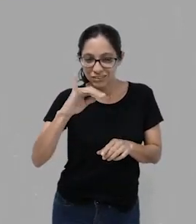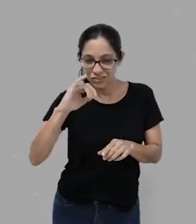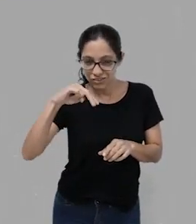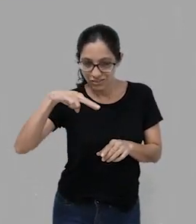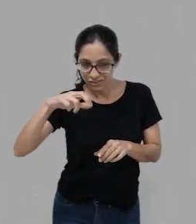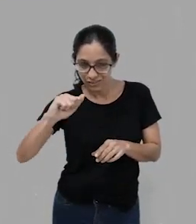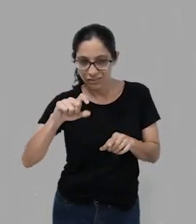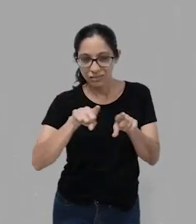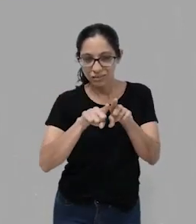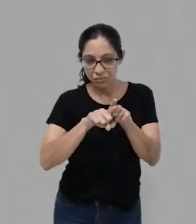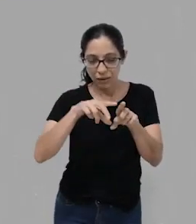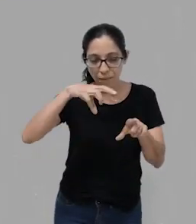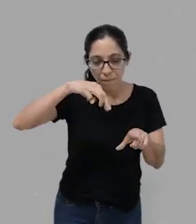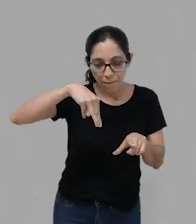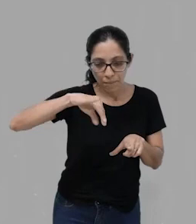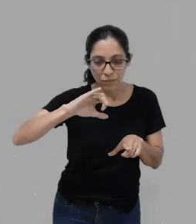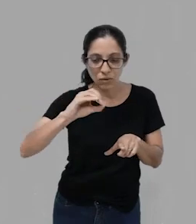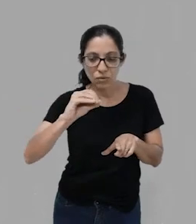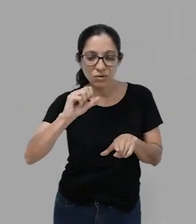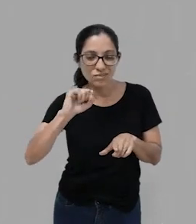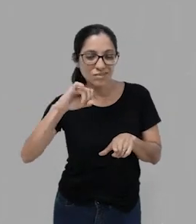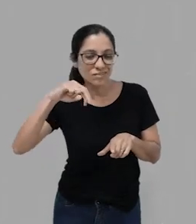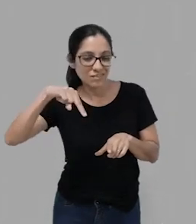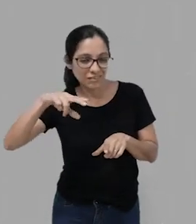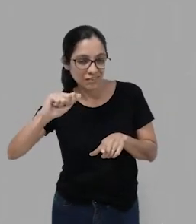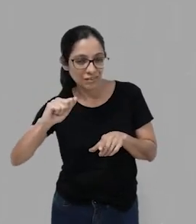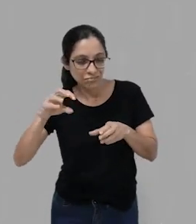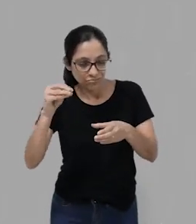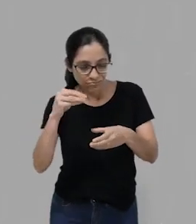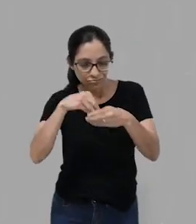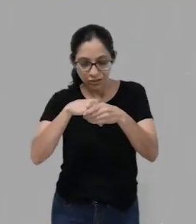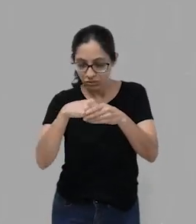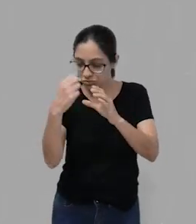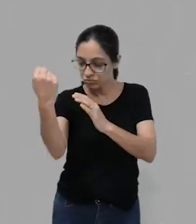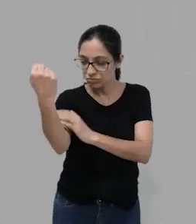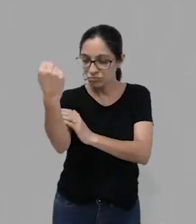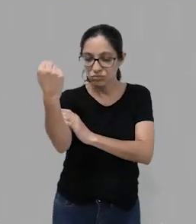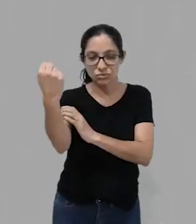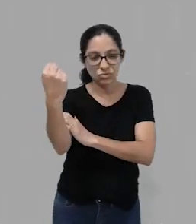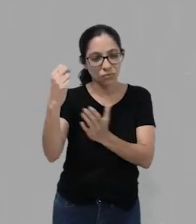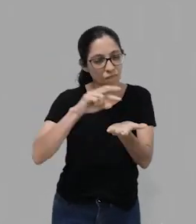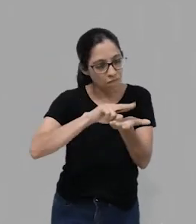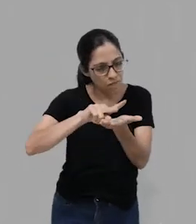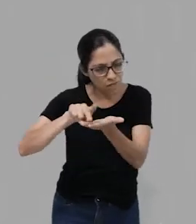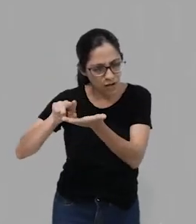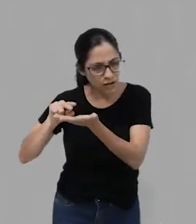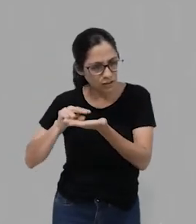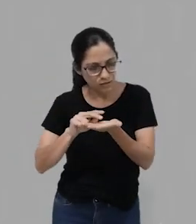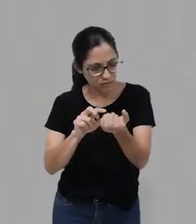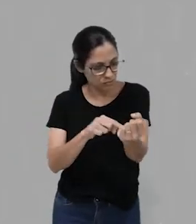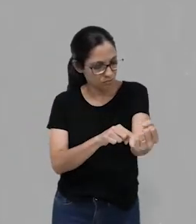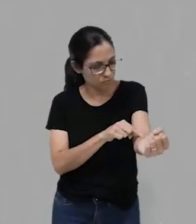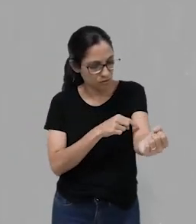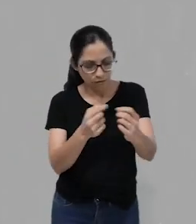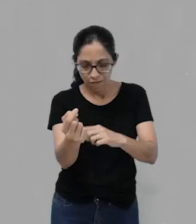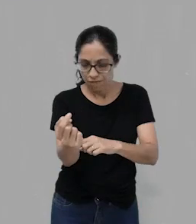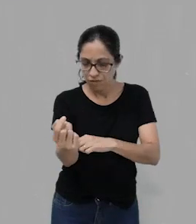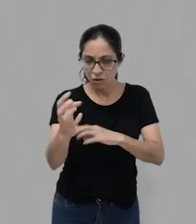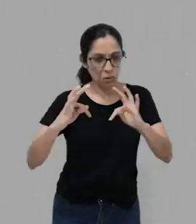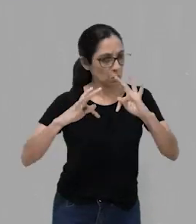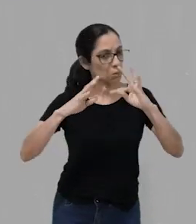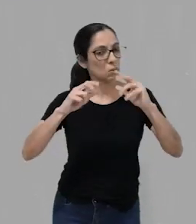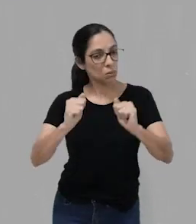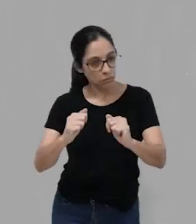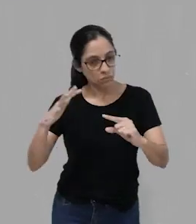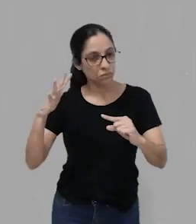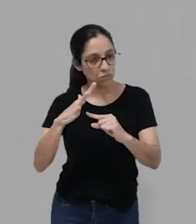uma sobre a outra lá dentro do sarcômero. São vários sarcômeros, várias fibras musculares. E todos eles sofrem